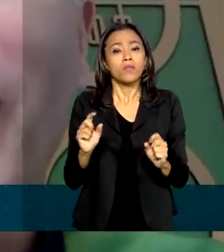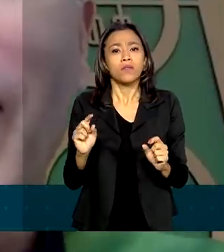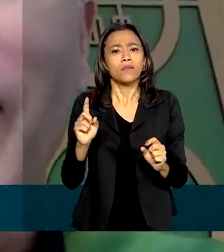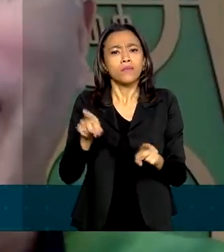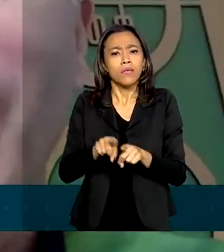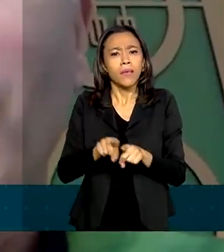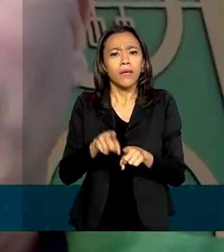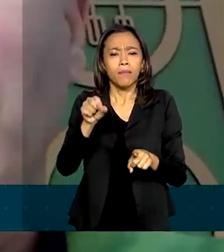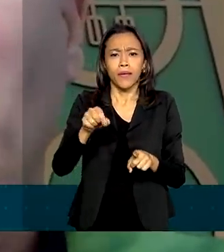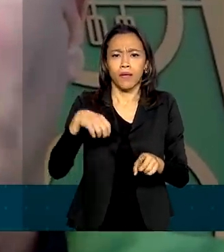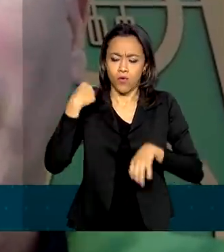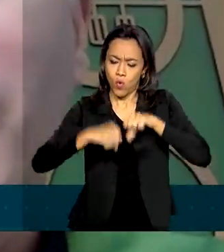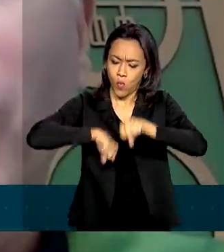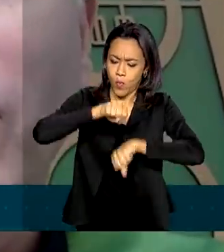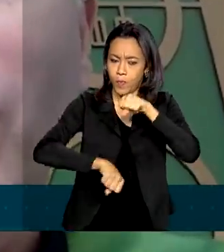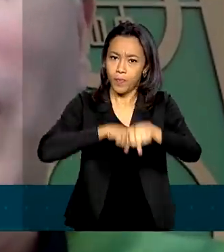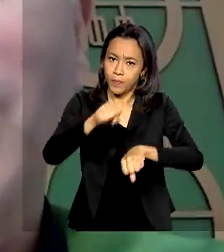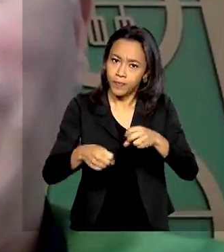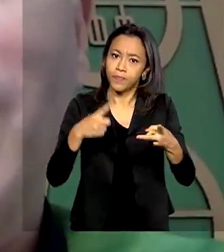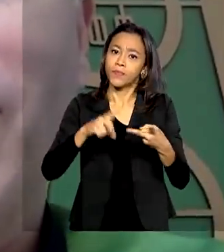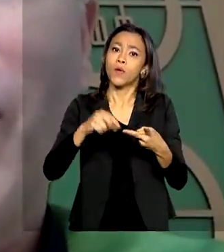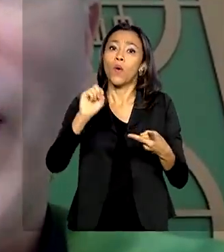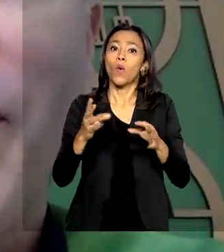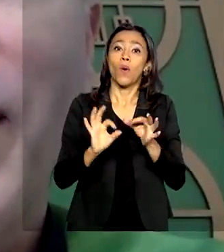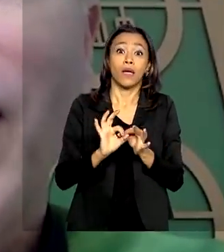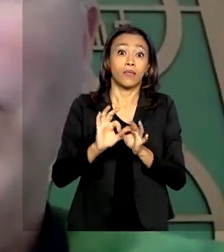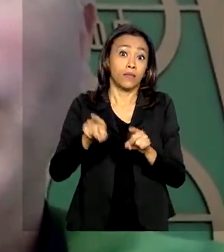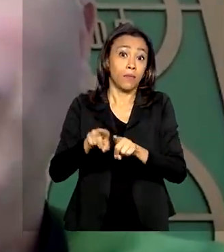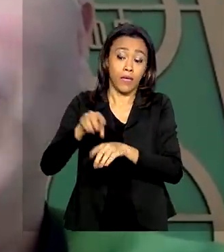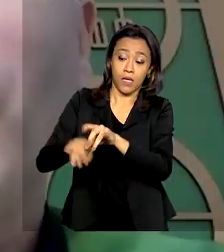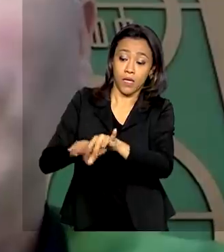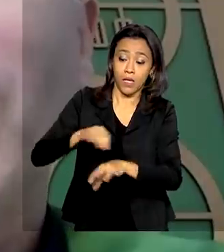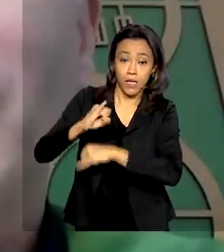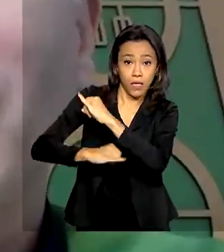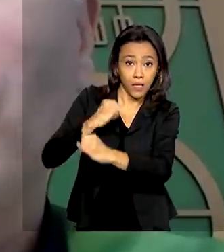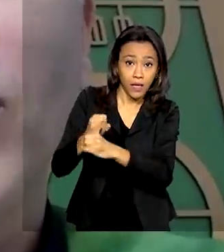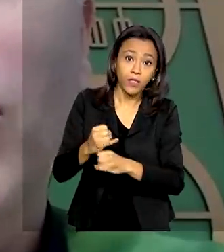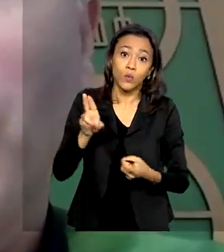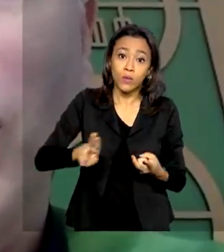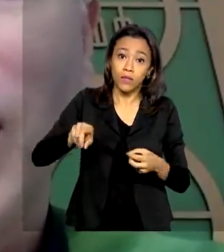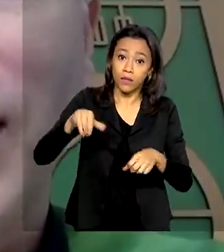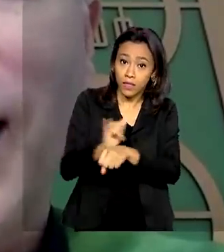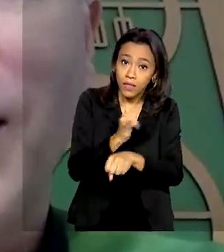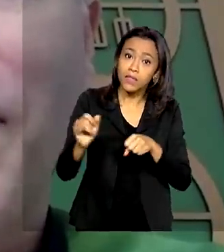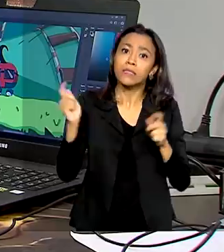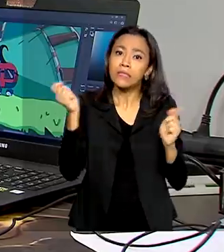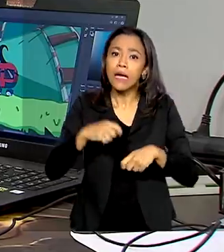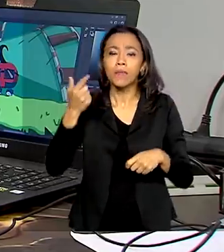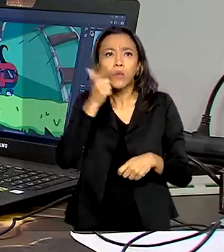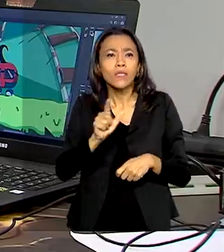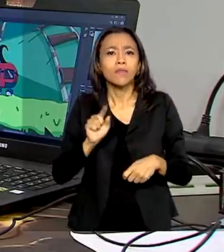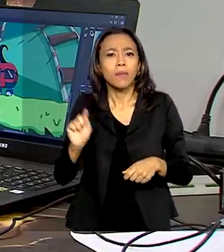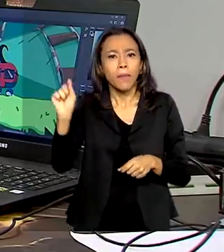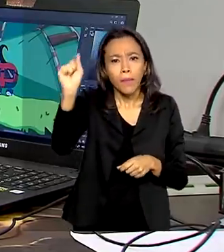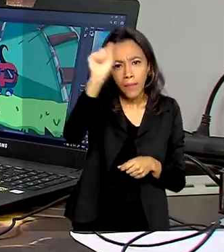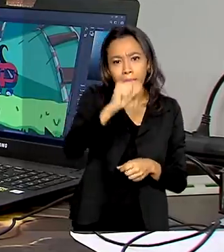tanto pelo bike, utilizando o QR Code, quanto a distância via web, nos ajuda muito a estar em todos os pontos da cidade. Para